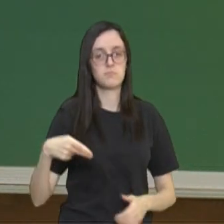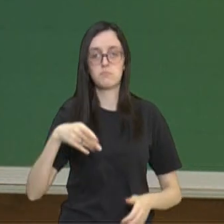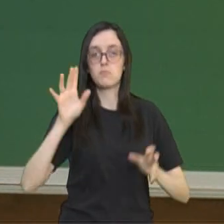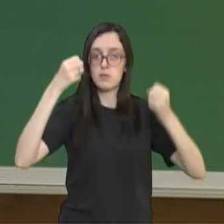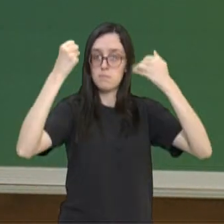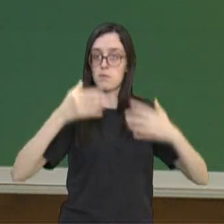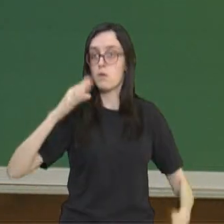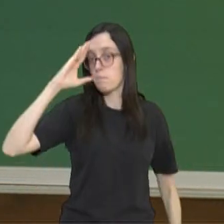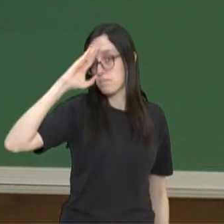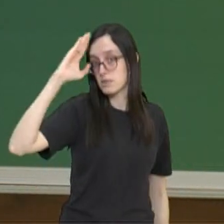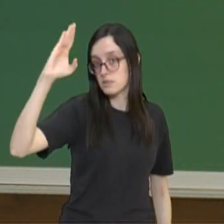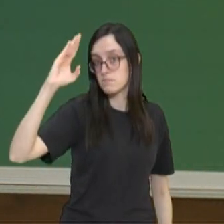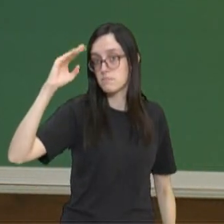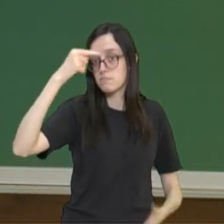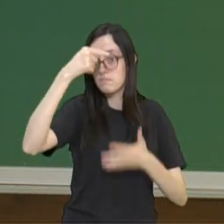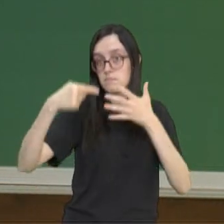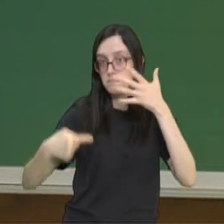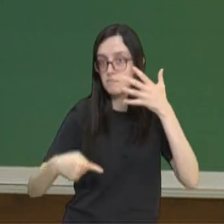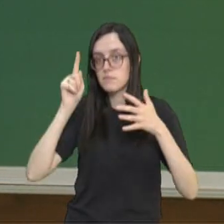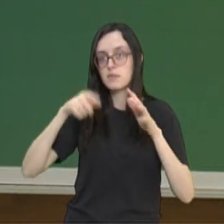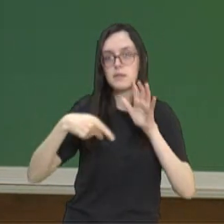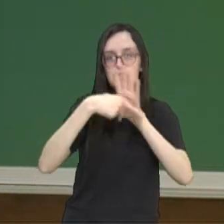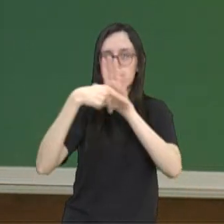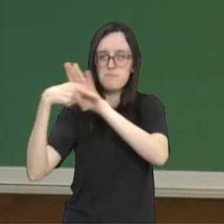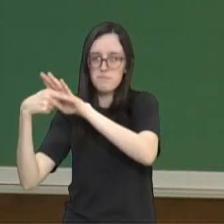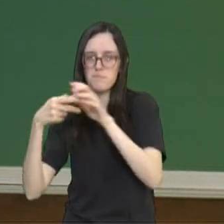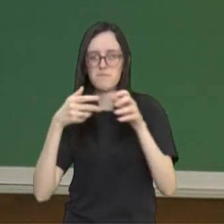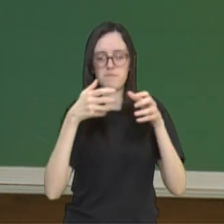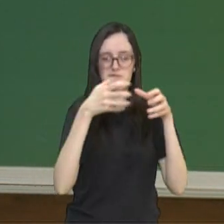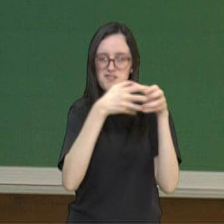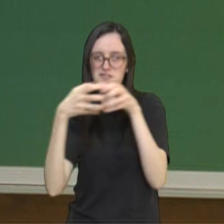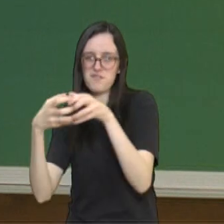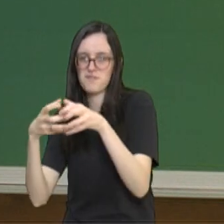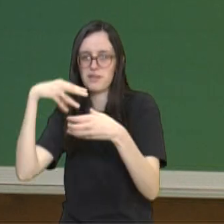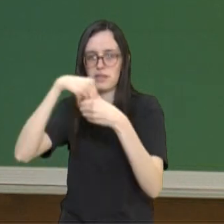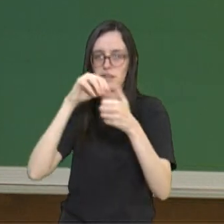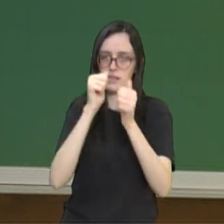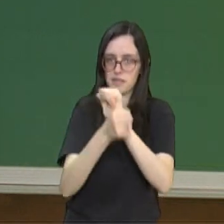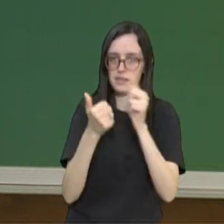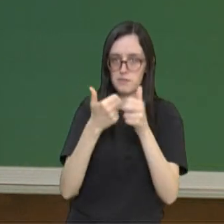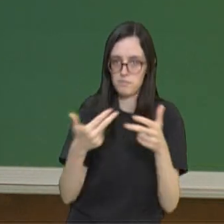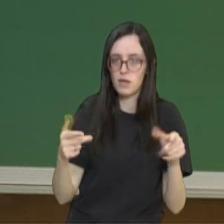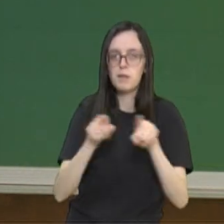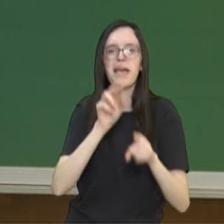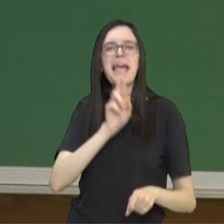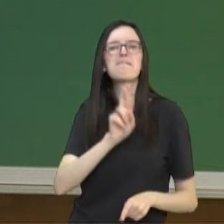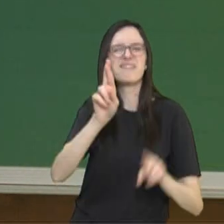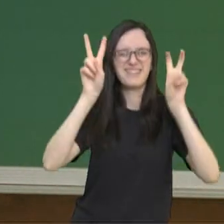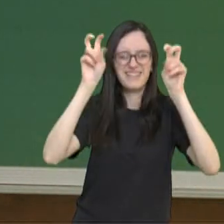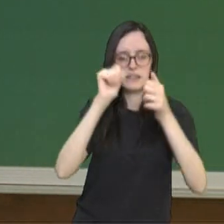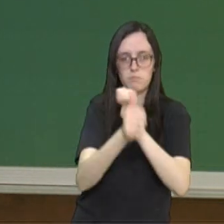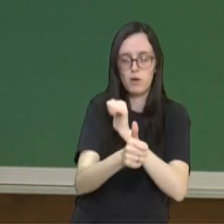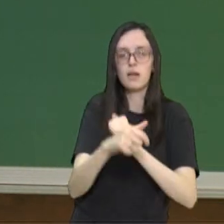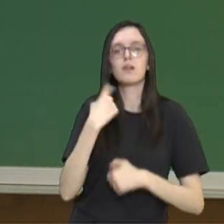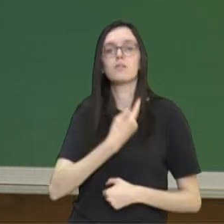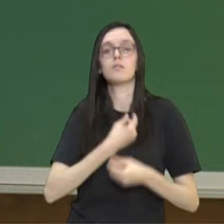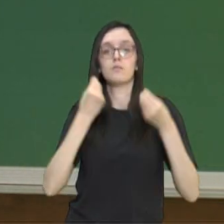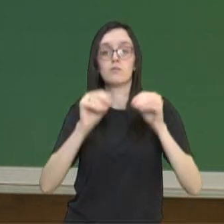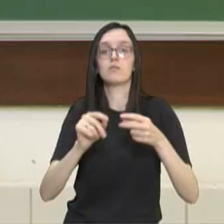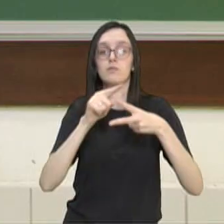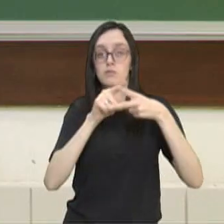depois de finalizar a aula, não tem problema. Vamos adiante. Chegou o momento de nós retomarmos, então, o que a gente viu